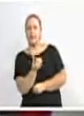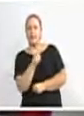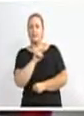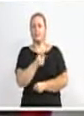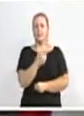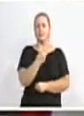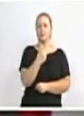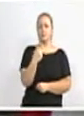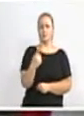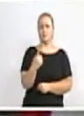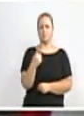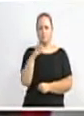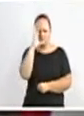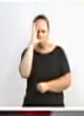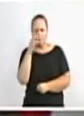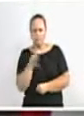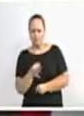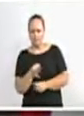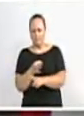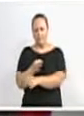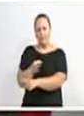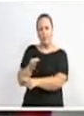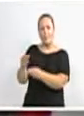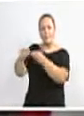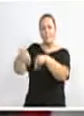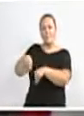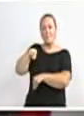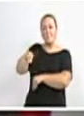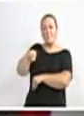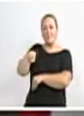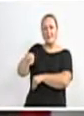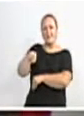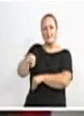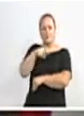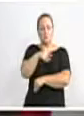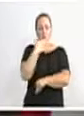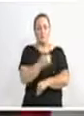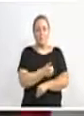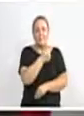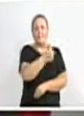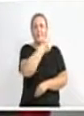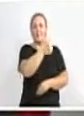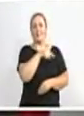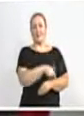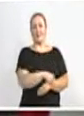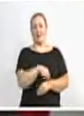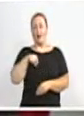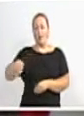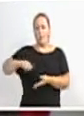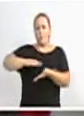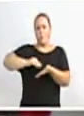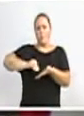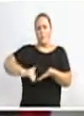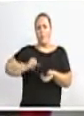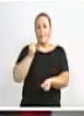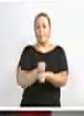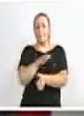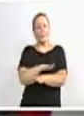26,31%. Dá para compreender o quanto eles perderam, o quanto eles não estão conseguindo sugar do povo brasileiro?